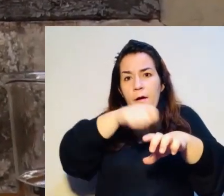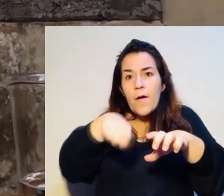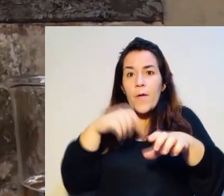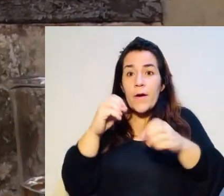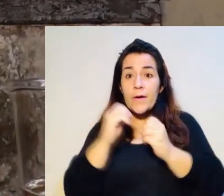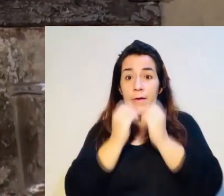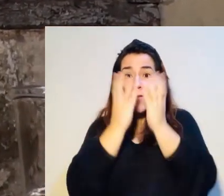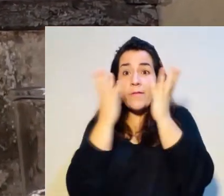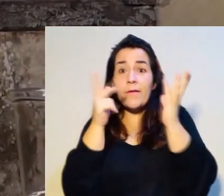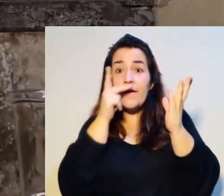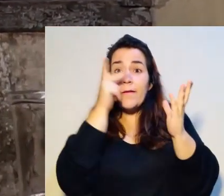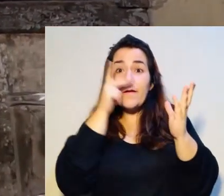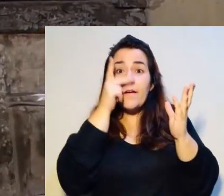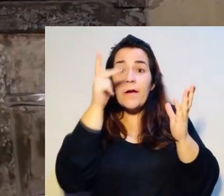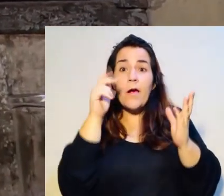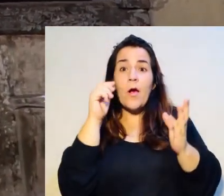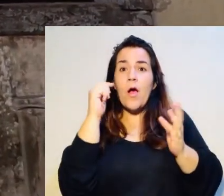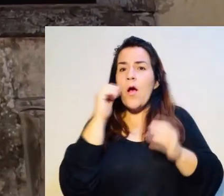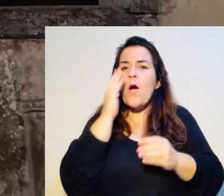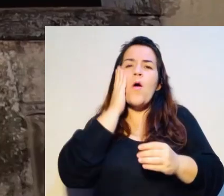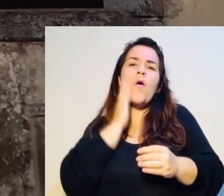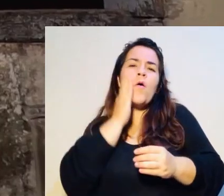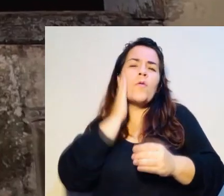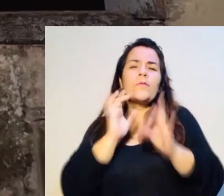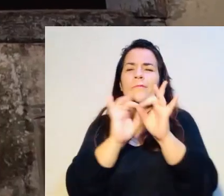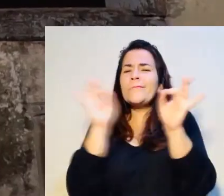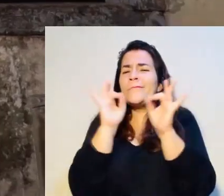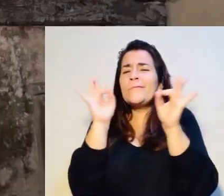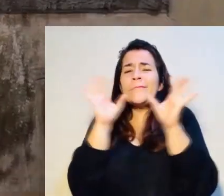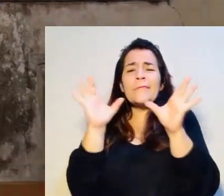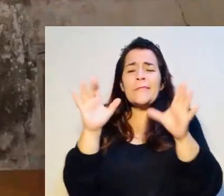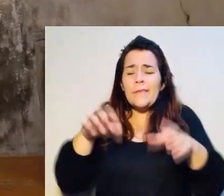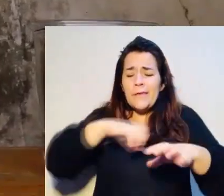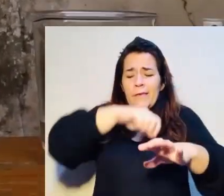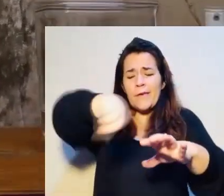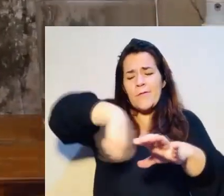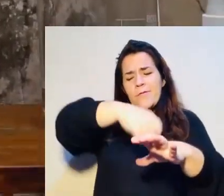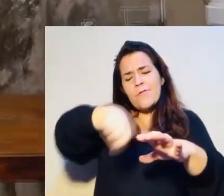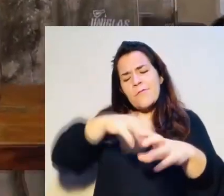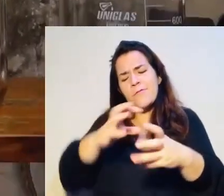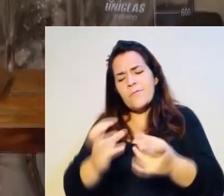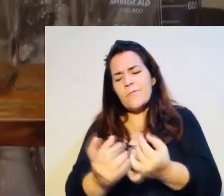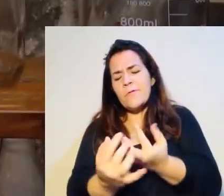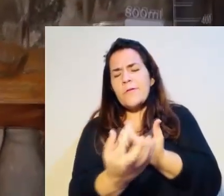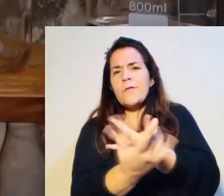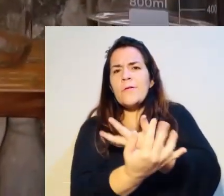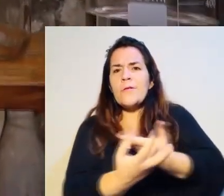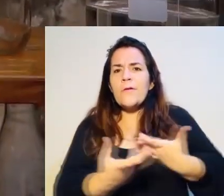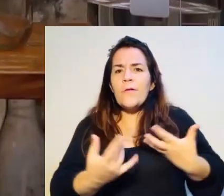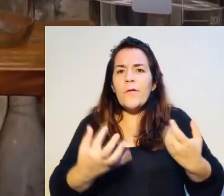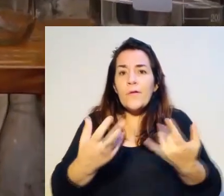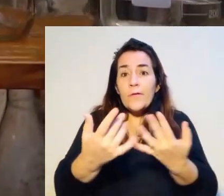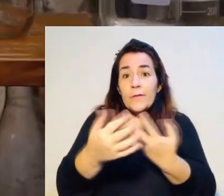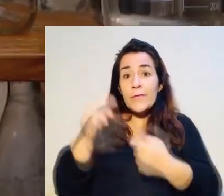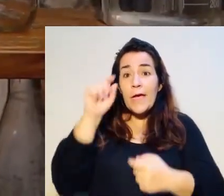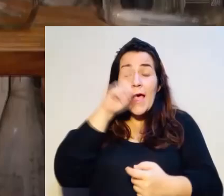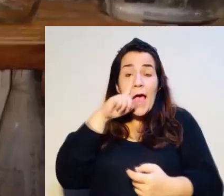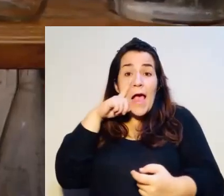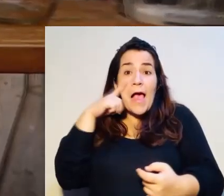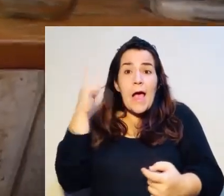hibisco, ficava com uma cor rosa maravilhosa. Às vezes uma cúrcuma para